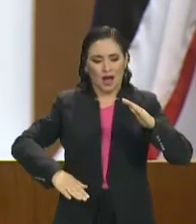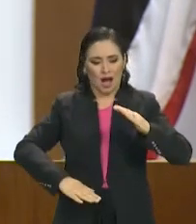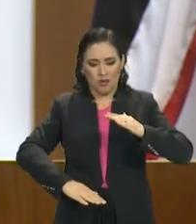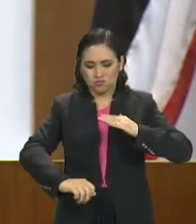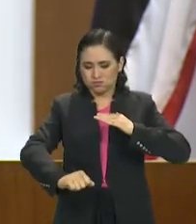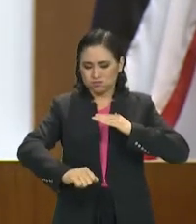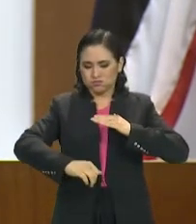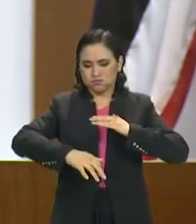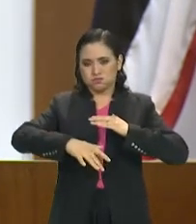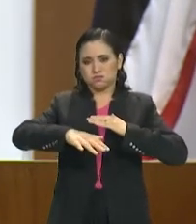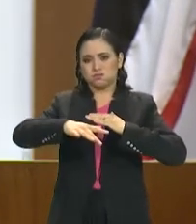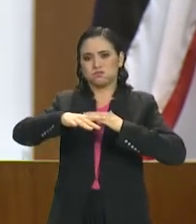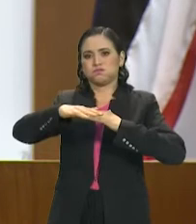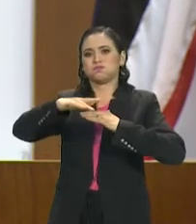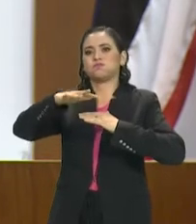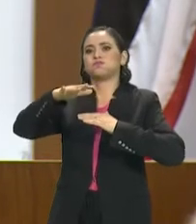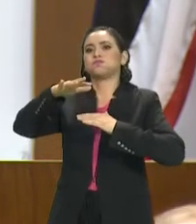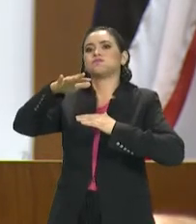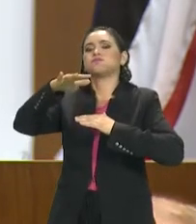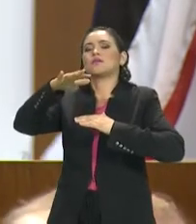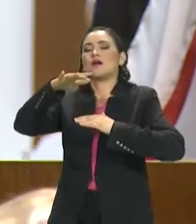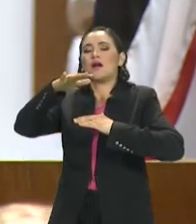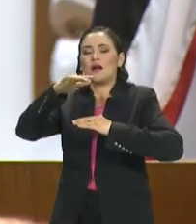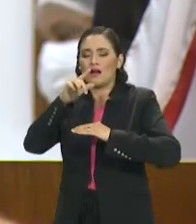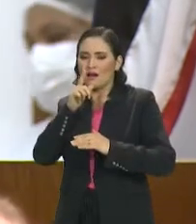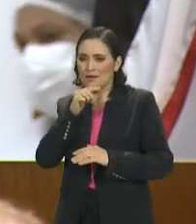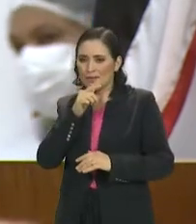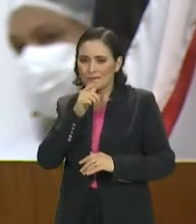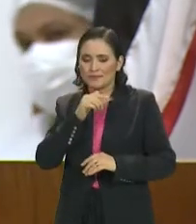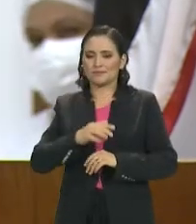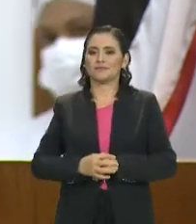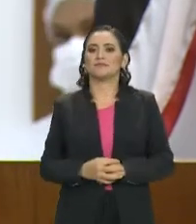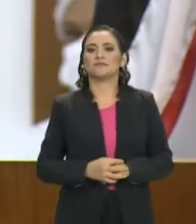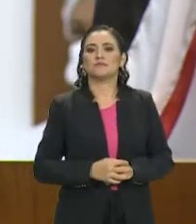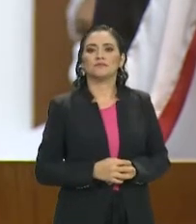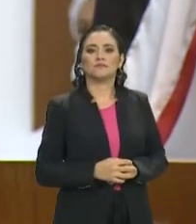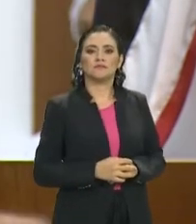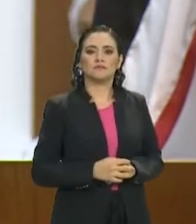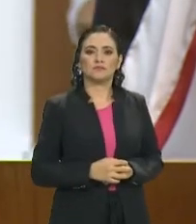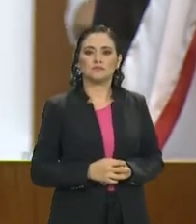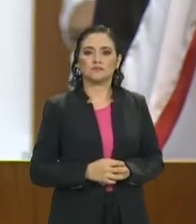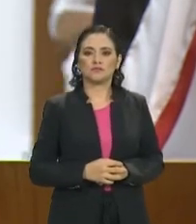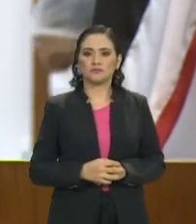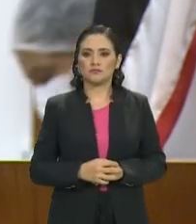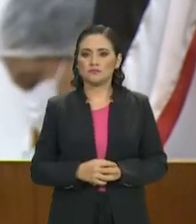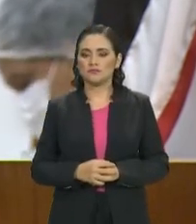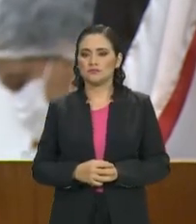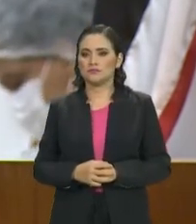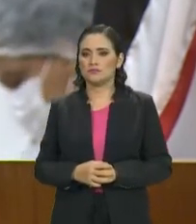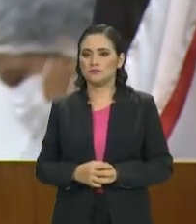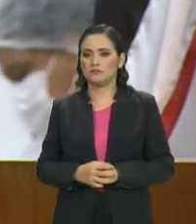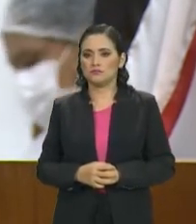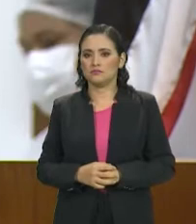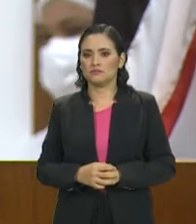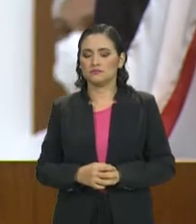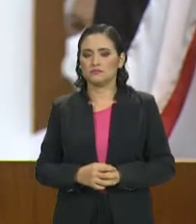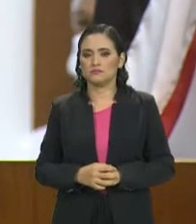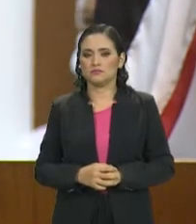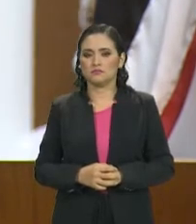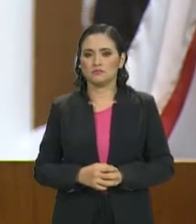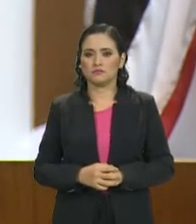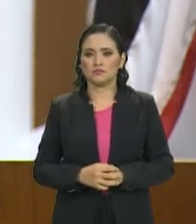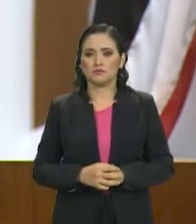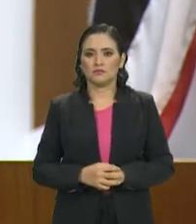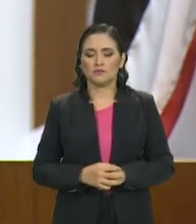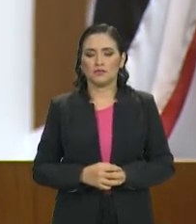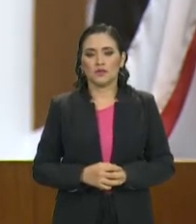encontra-se completamente debaixo d'água. Eu quero aqui me solidarizar com todas as famílias que